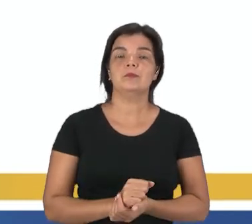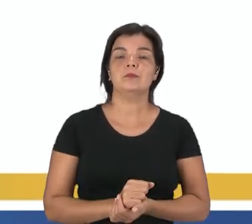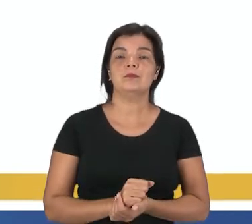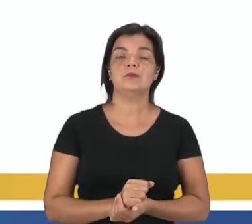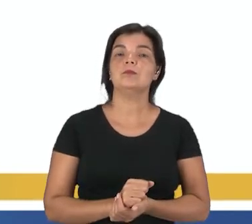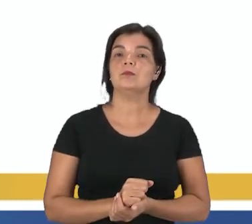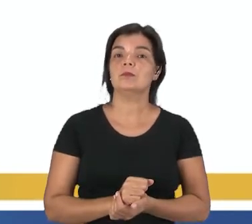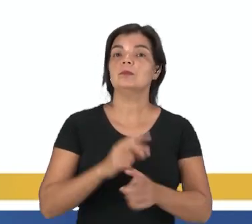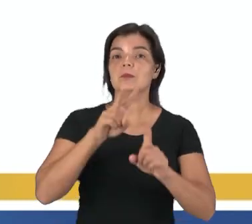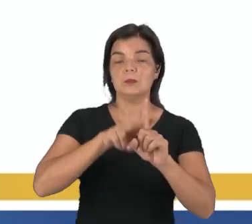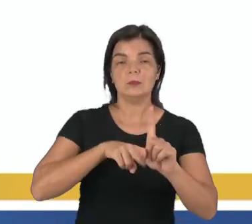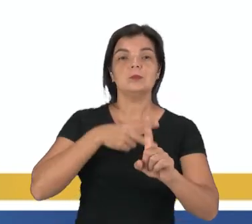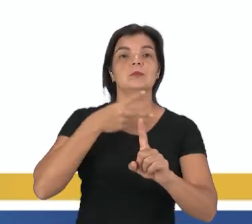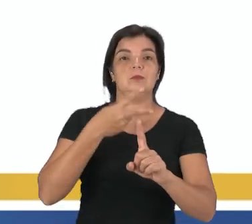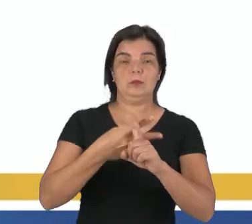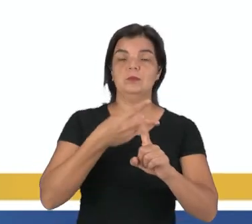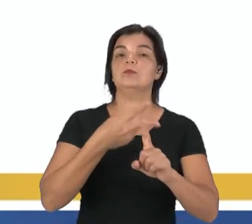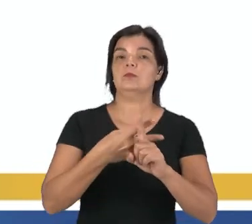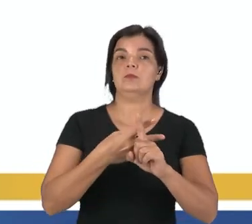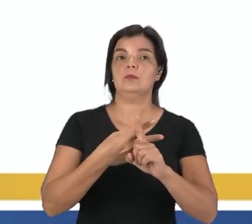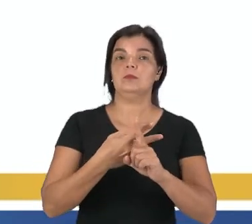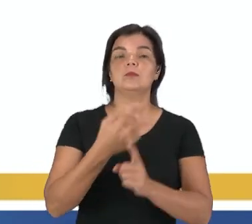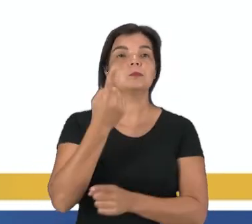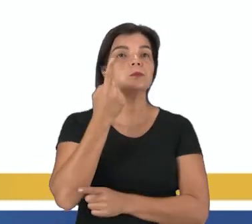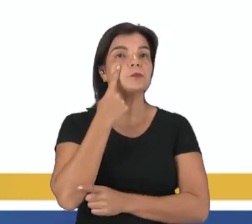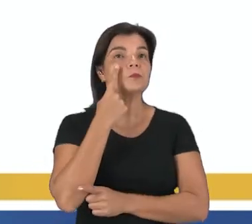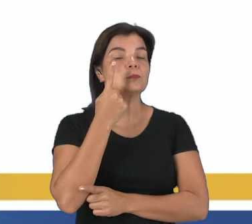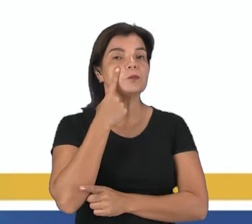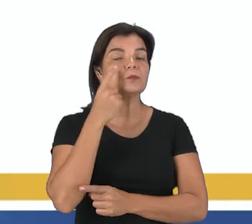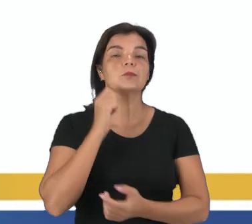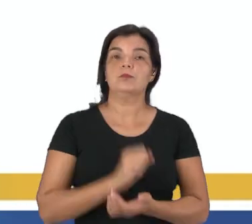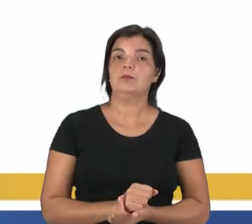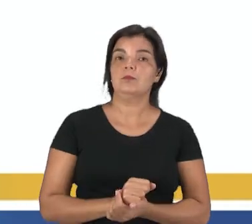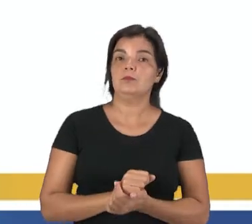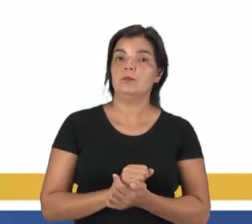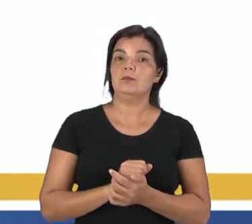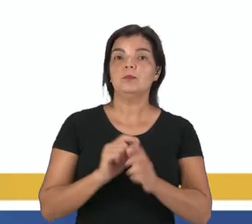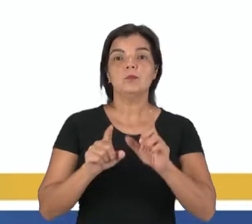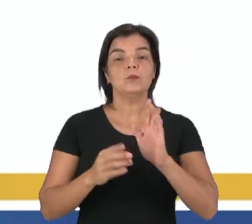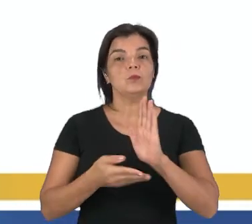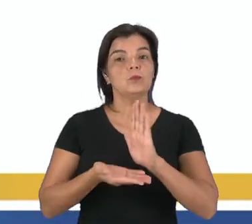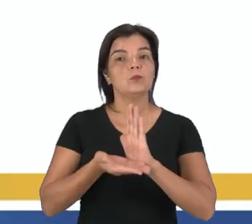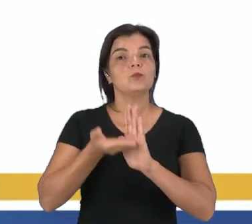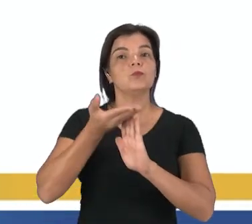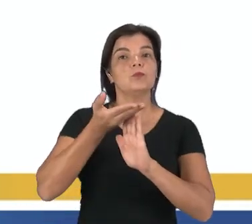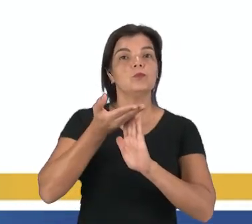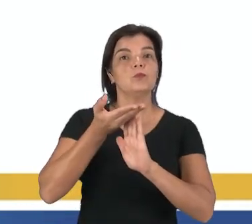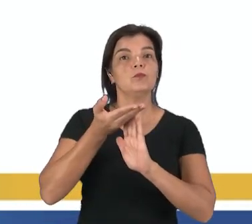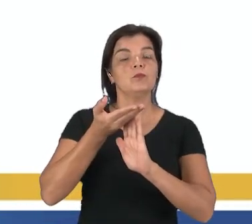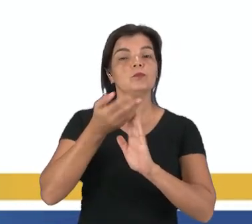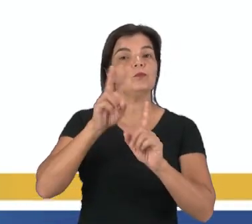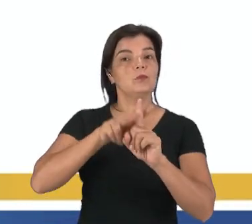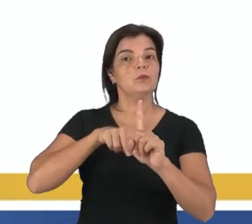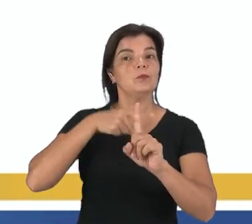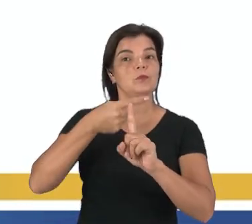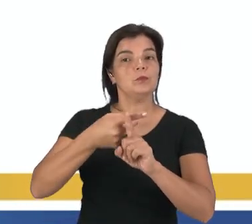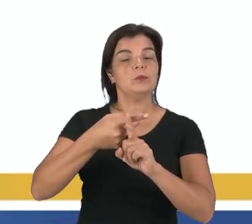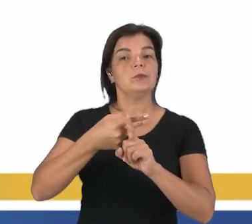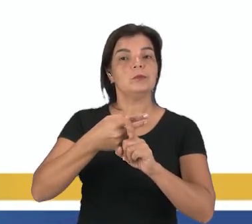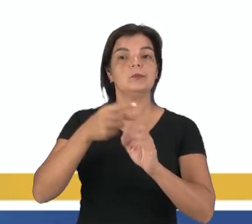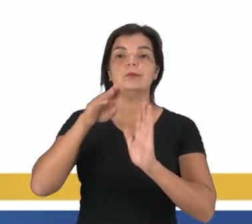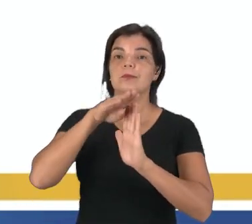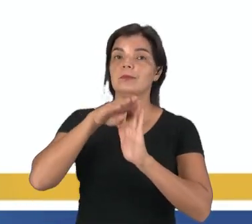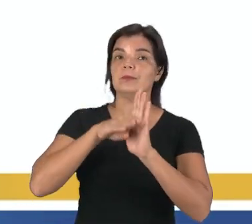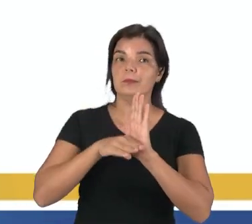que dobrar essa minha vazão. Observem que uma grandeza está crescendo, dobrando, e a outra